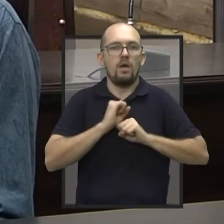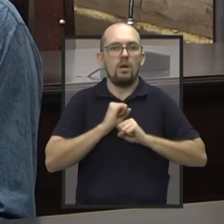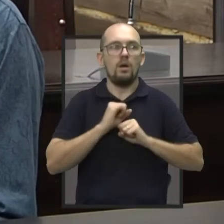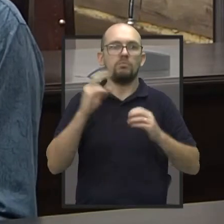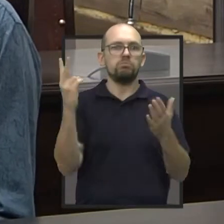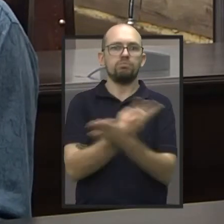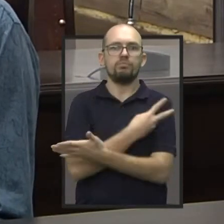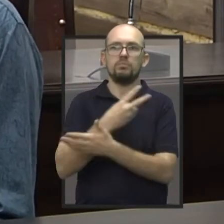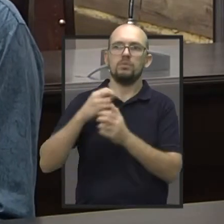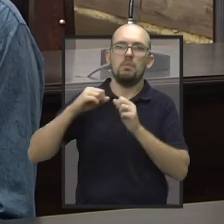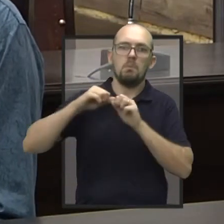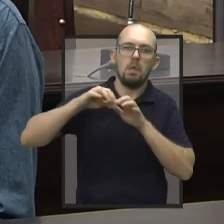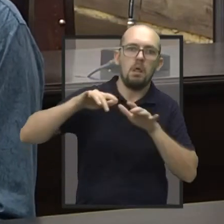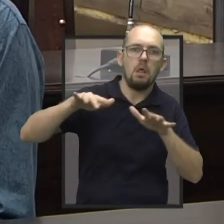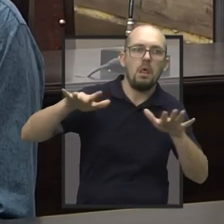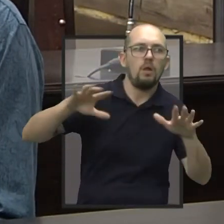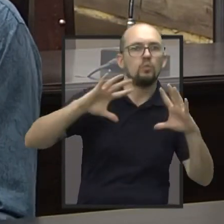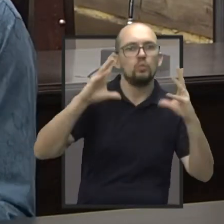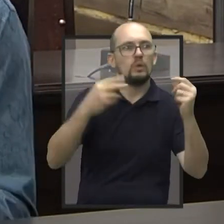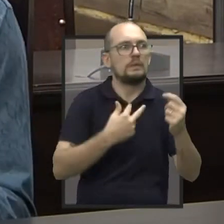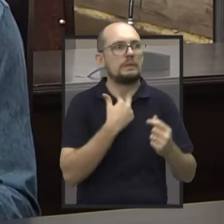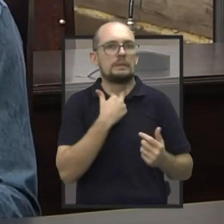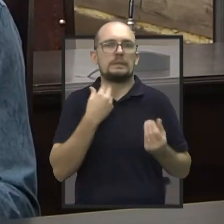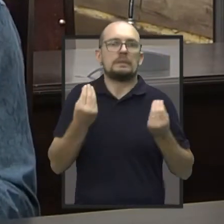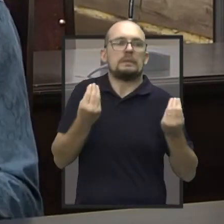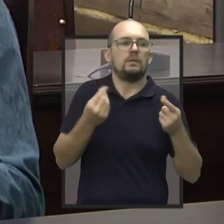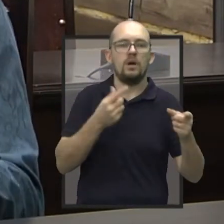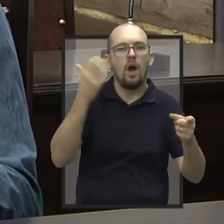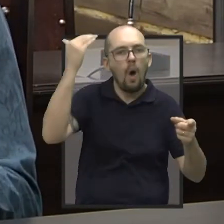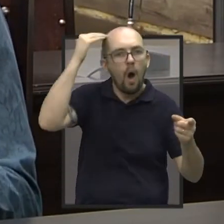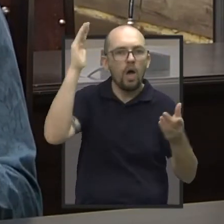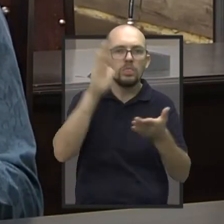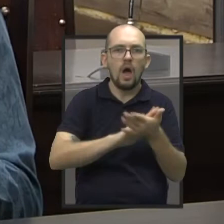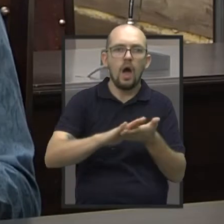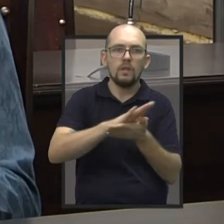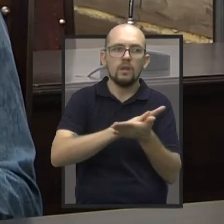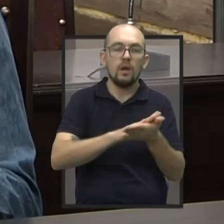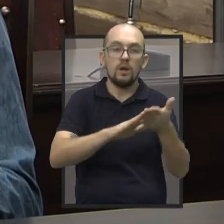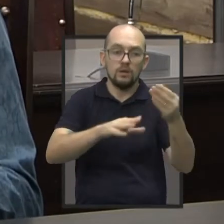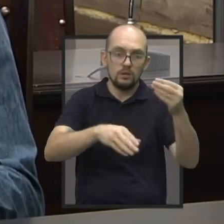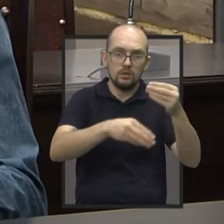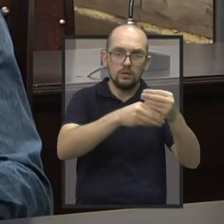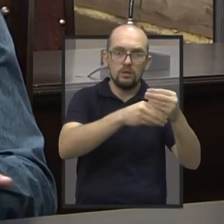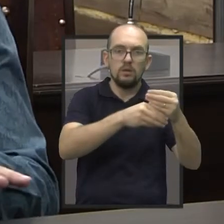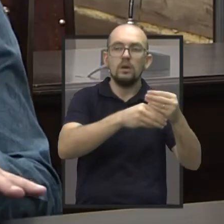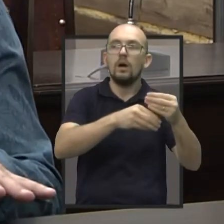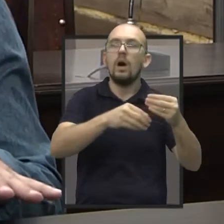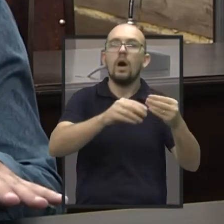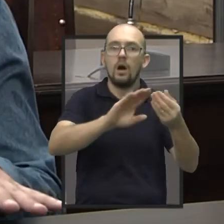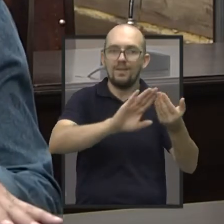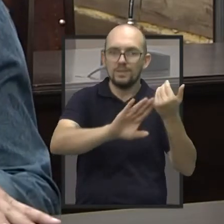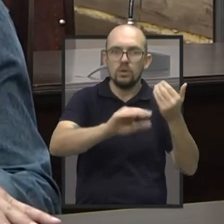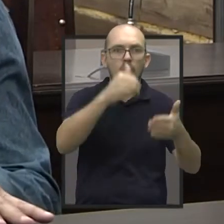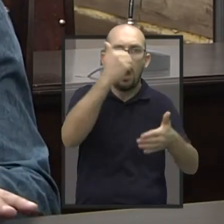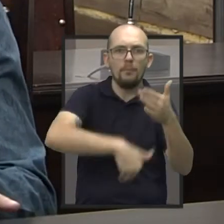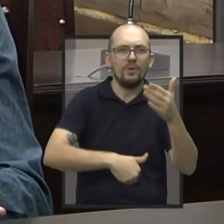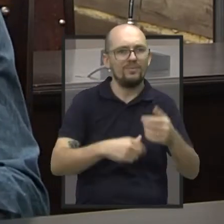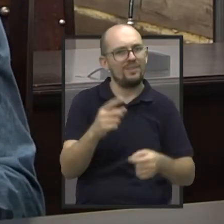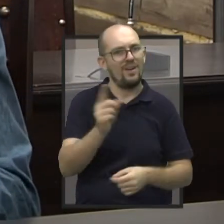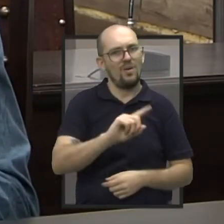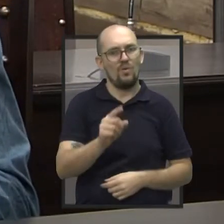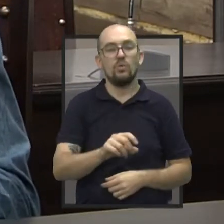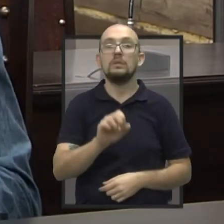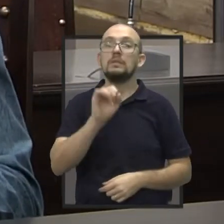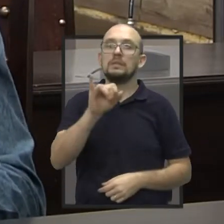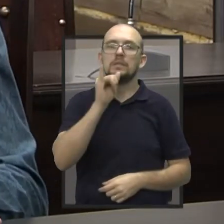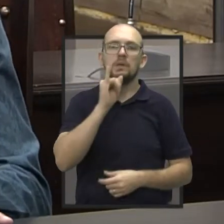pandemia que veio, que pegou todo mundo de calça curta e que eles não é culpado. Eu acho que esse prêmio tem que ser descontado de funcionários que perdem o